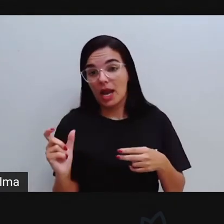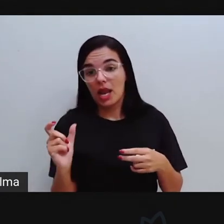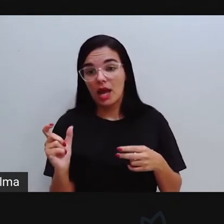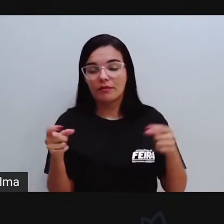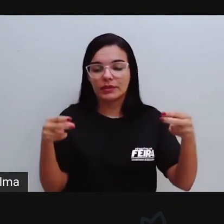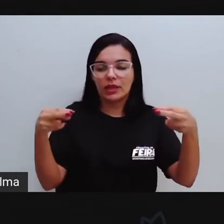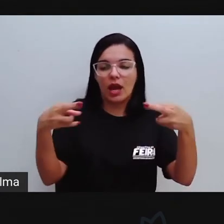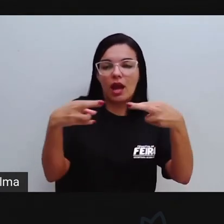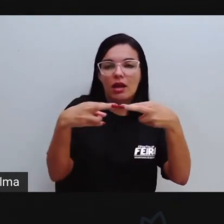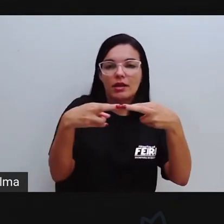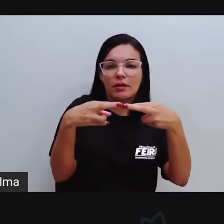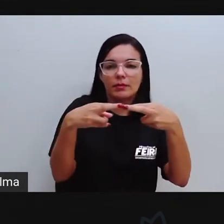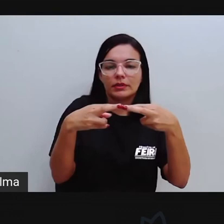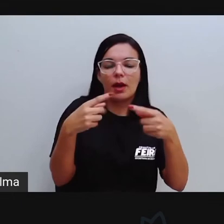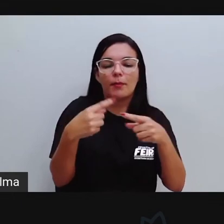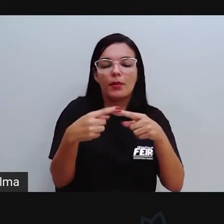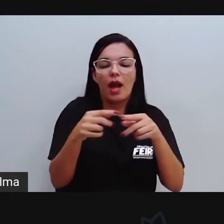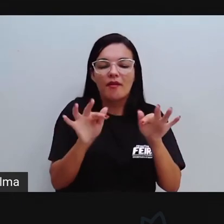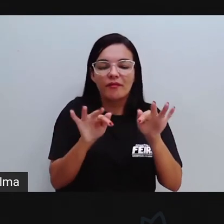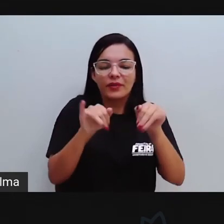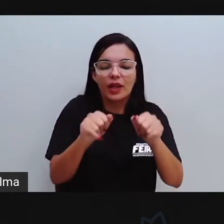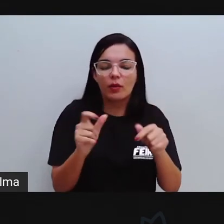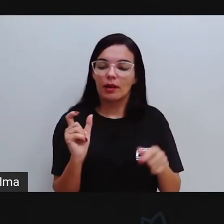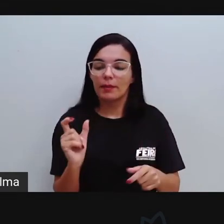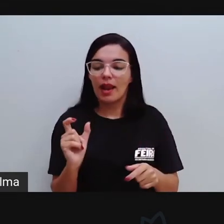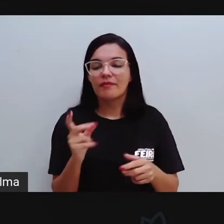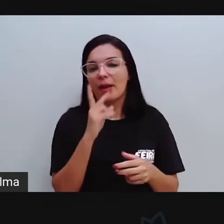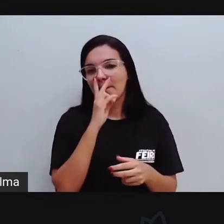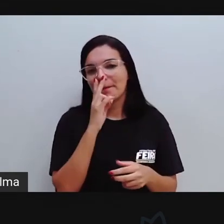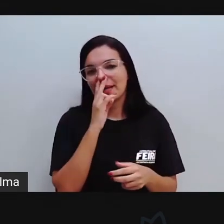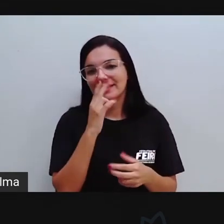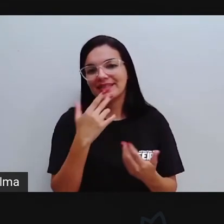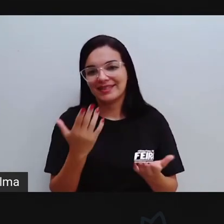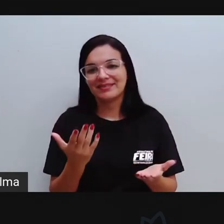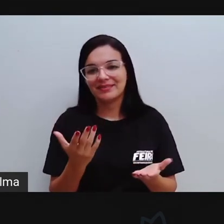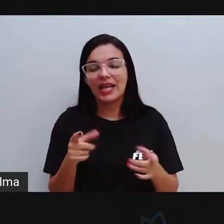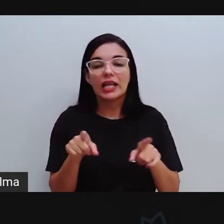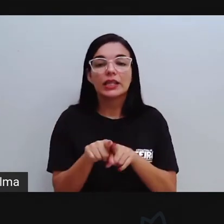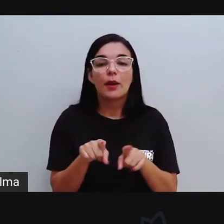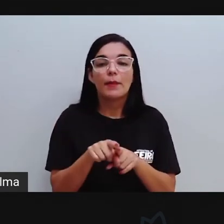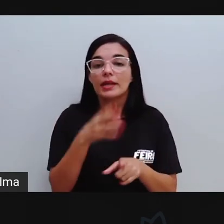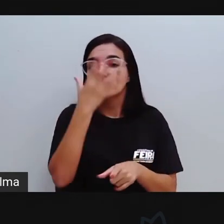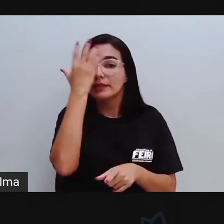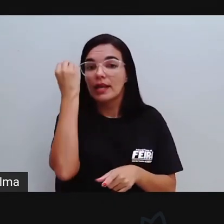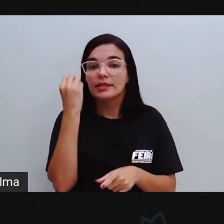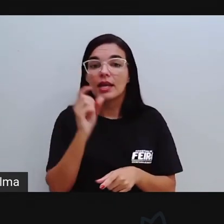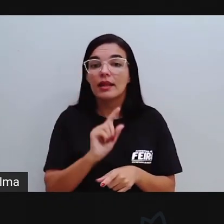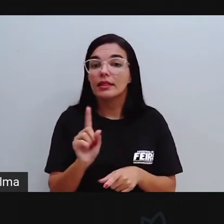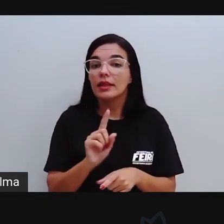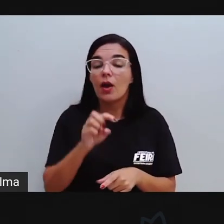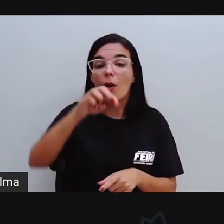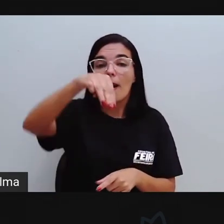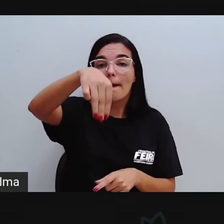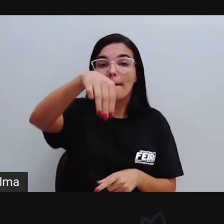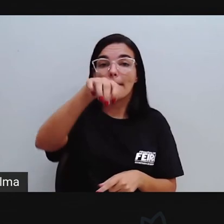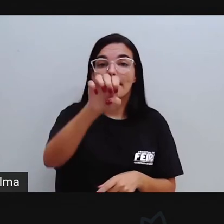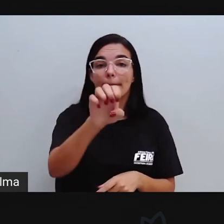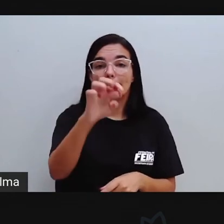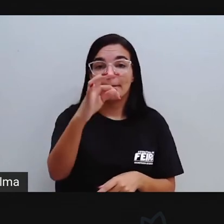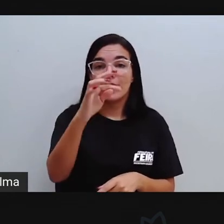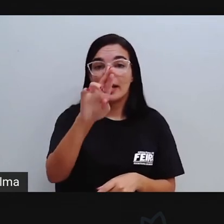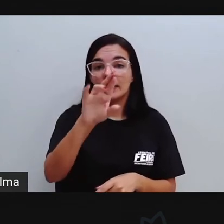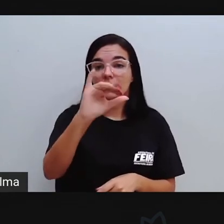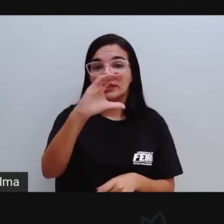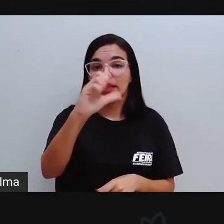mesmas terminações. E não se esqueçam também da métrica, né? Para que fique mais ou menos do mesmo tamanho ali